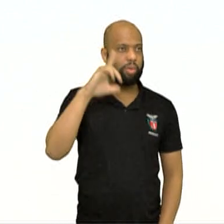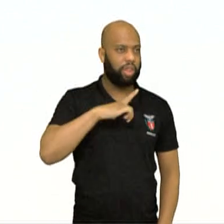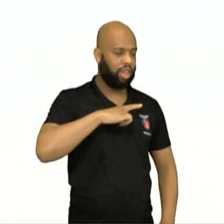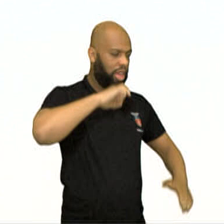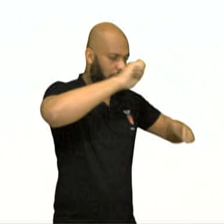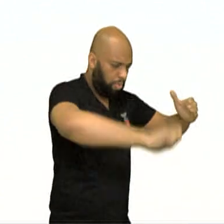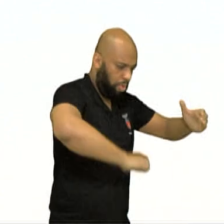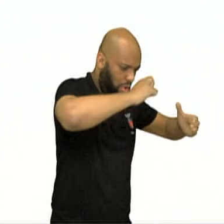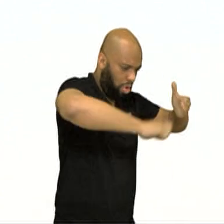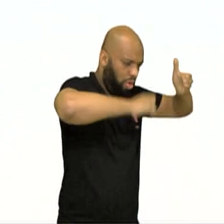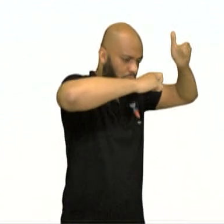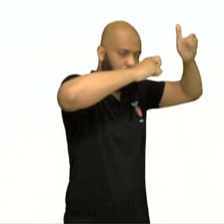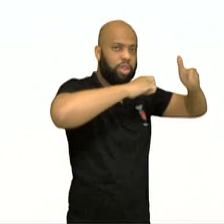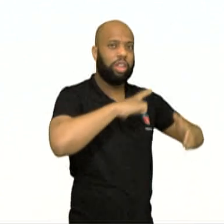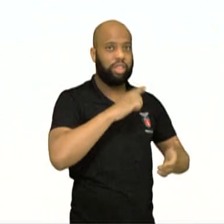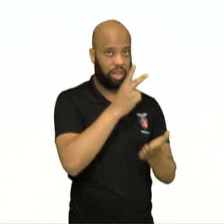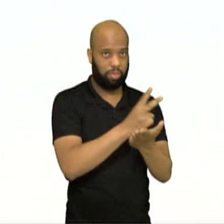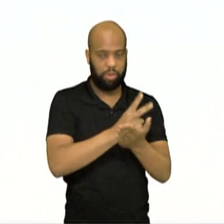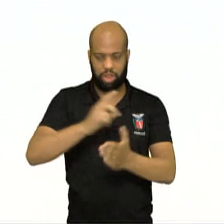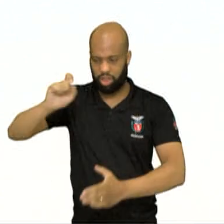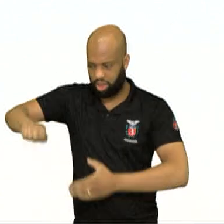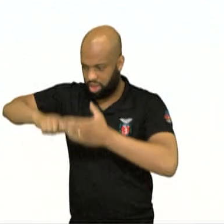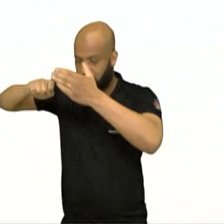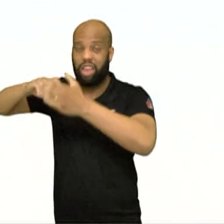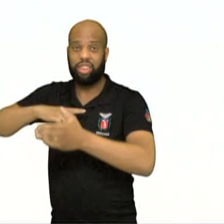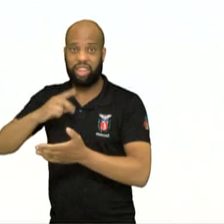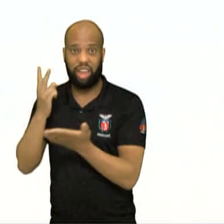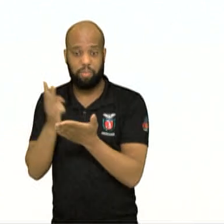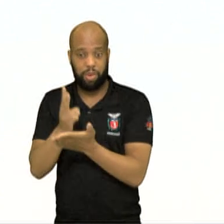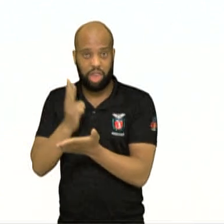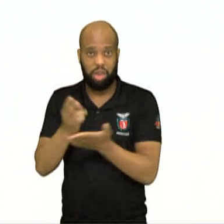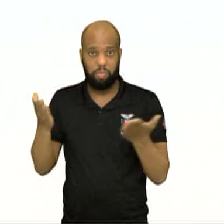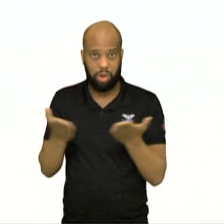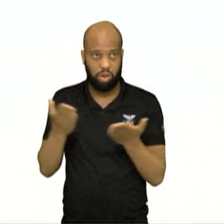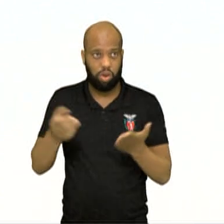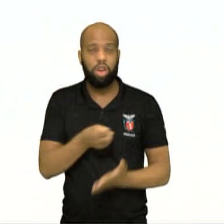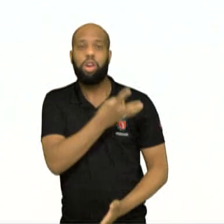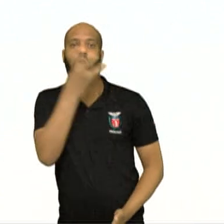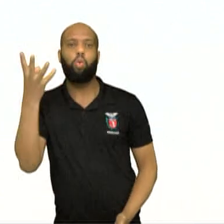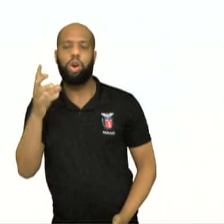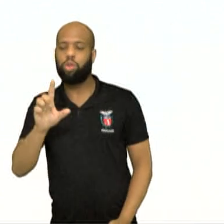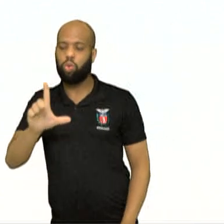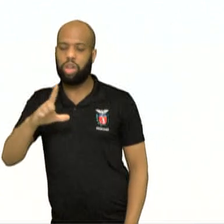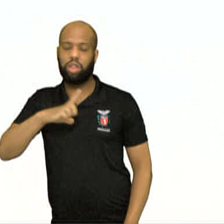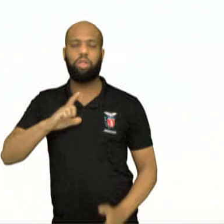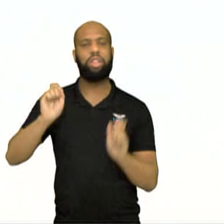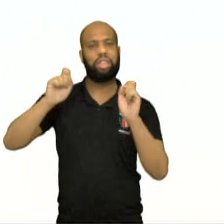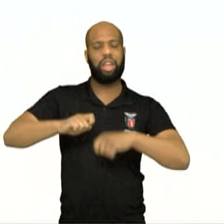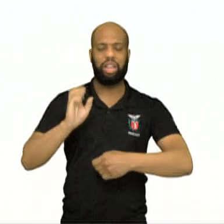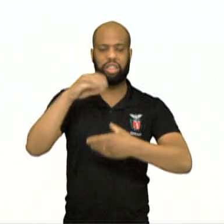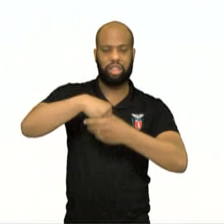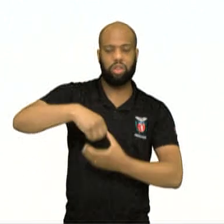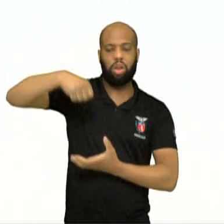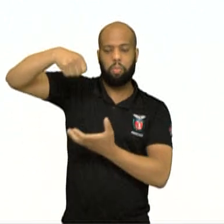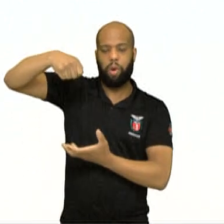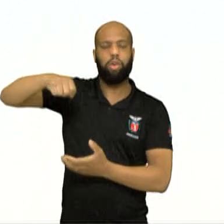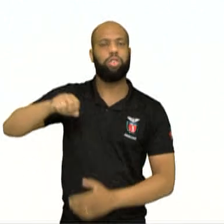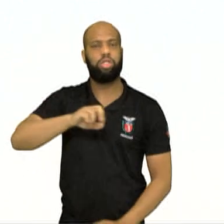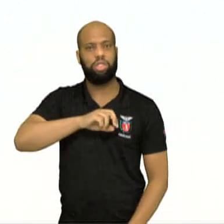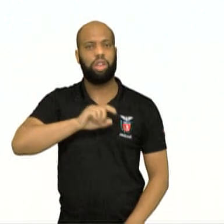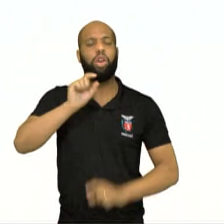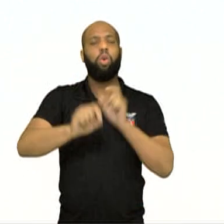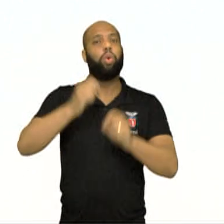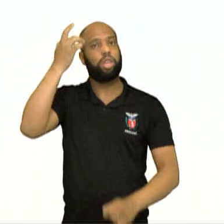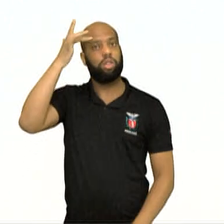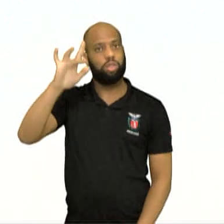poços ficaram com a mesma quantidade de água, quantos litros de água comporta cada balde? Então, qual é o valor